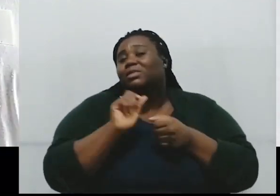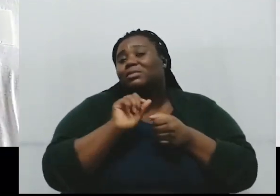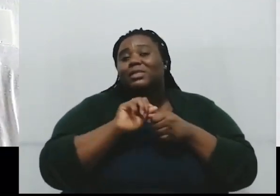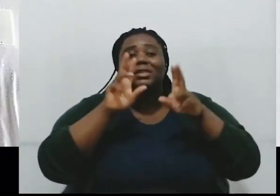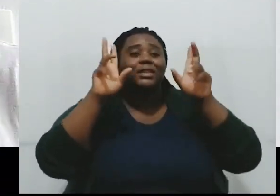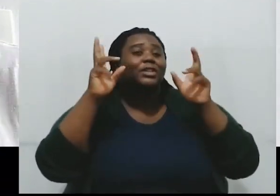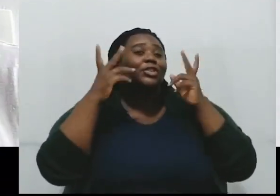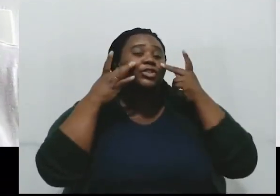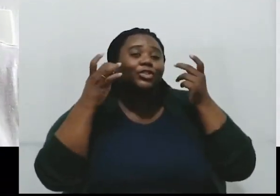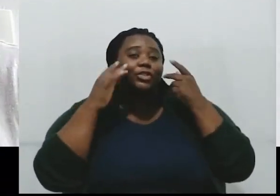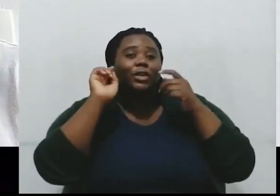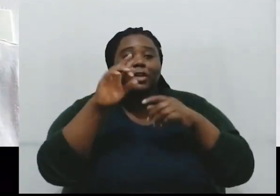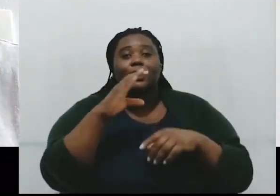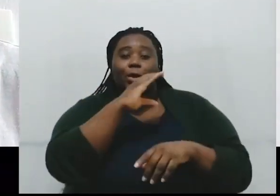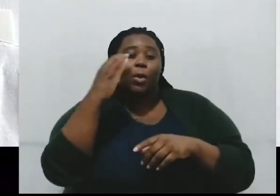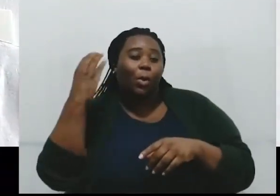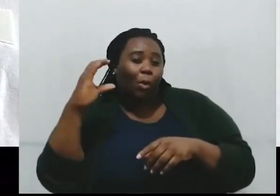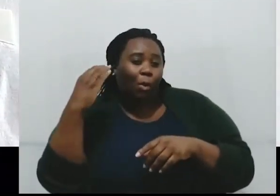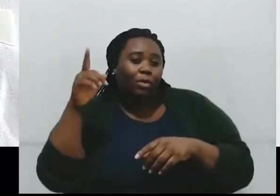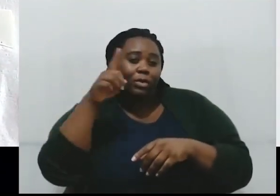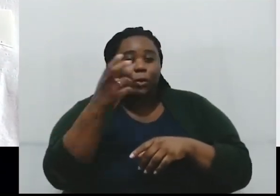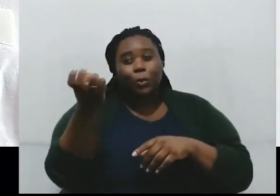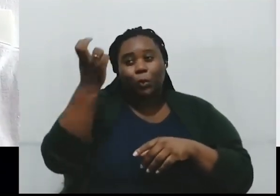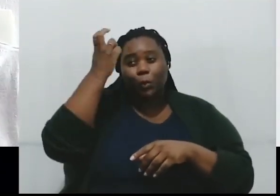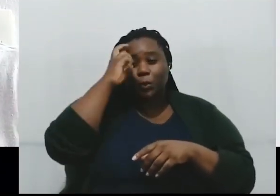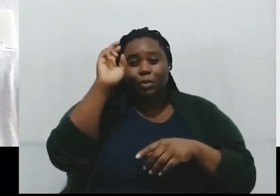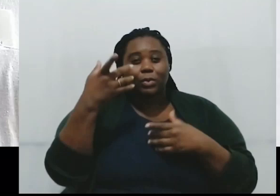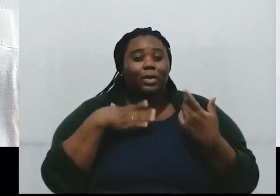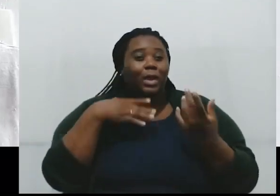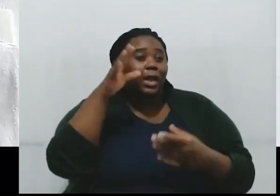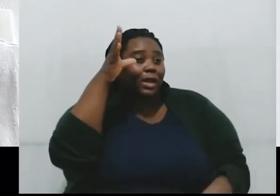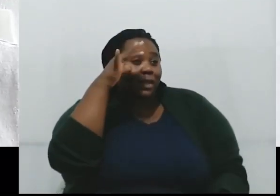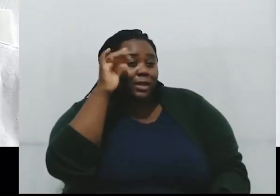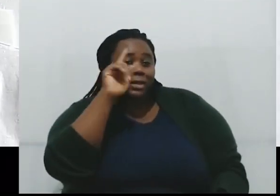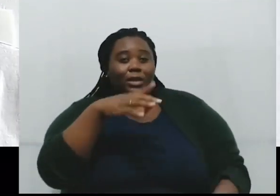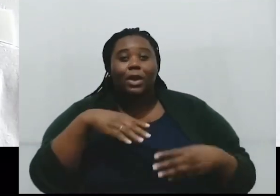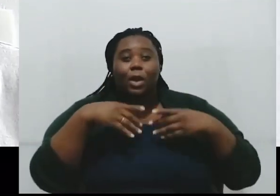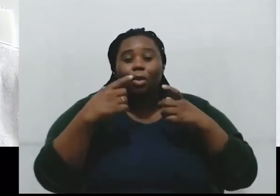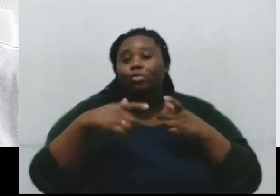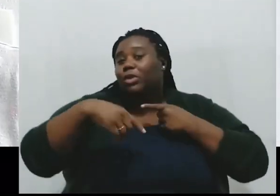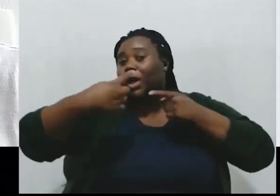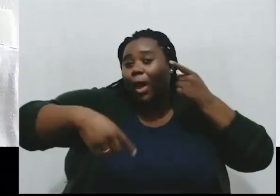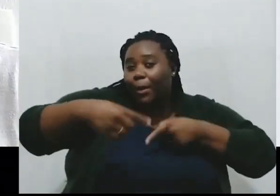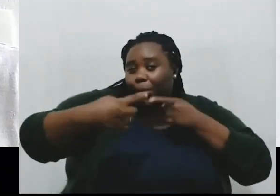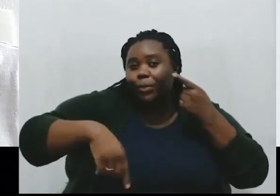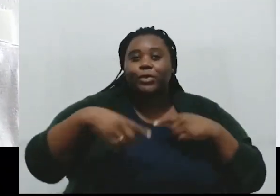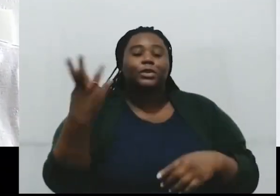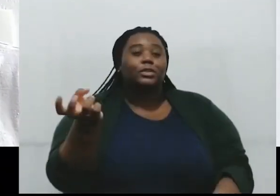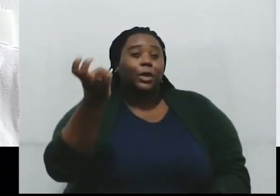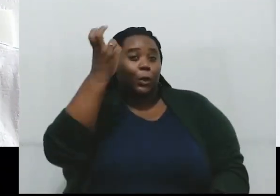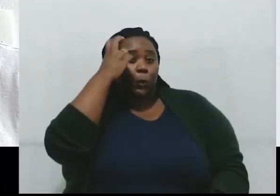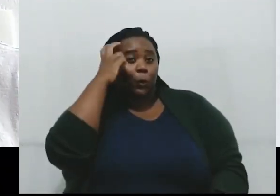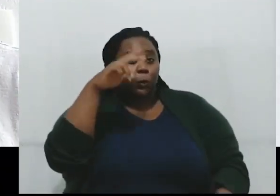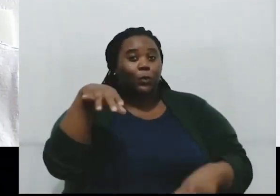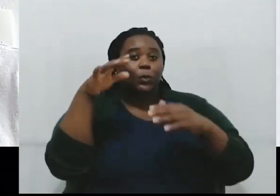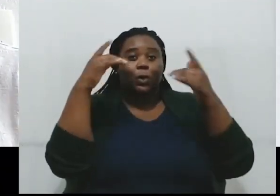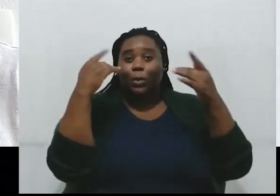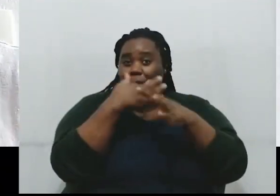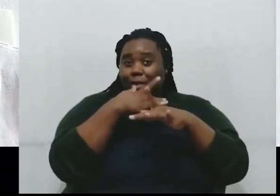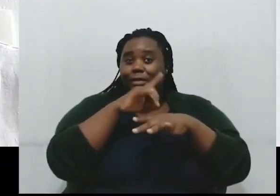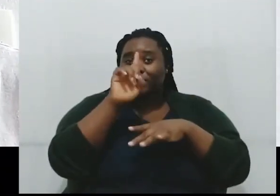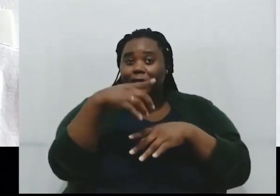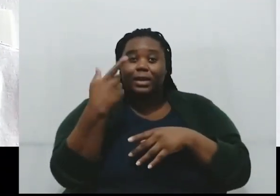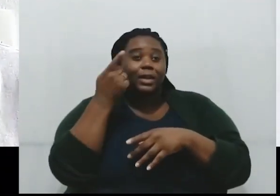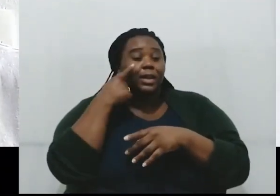de Contagem, num ambiente bem interessante, assim, onde a política cultural na cidade era vista como uma